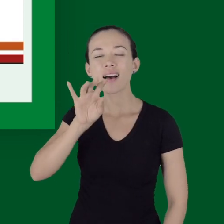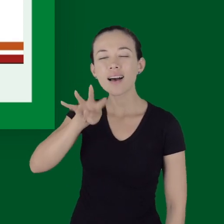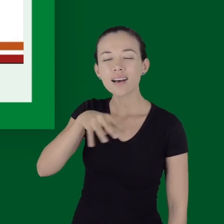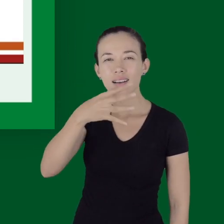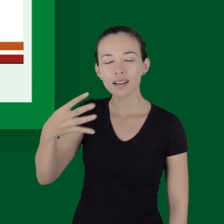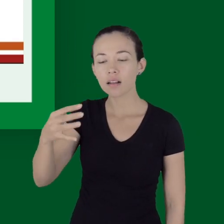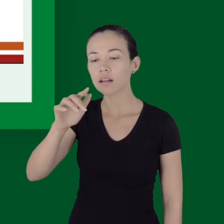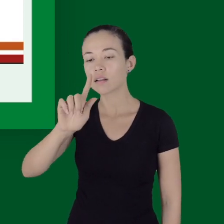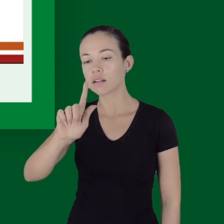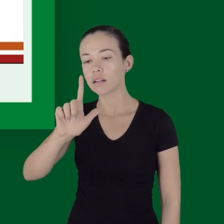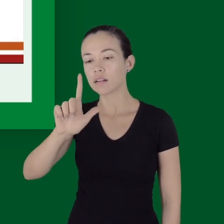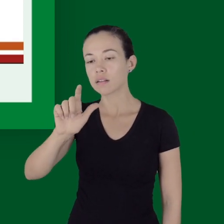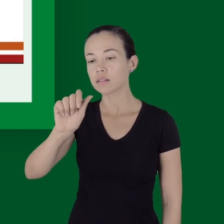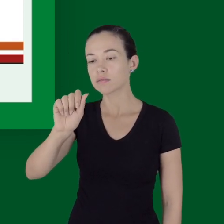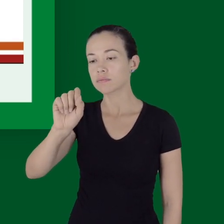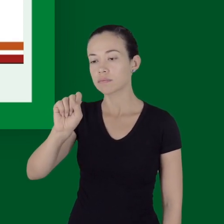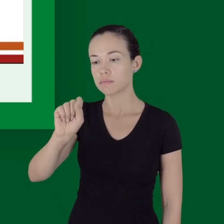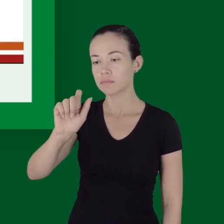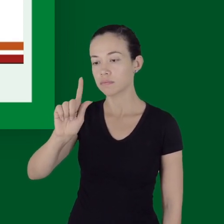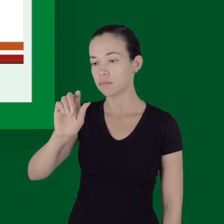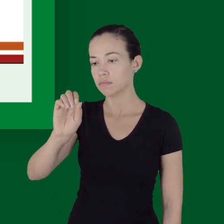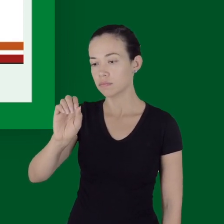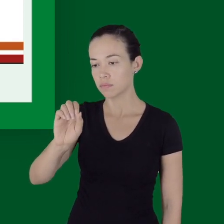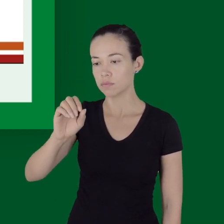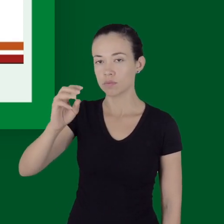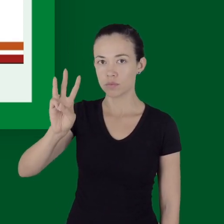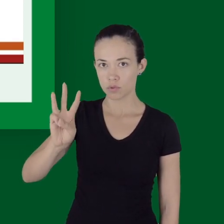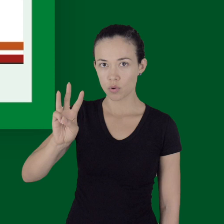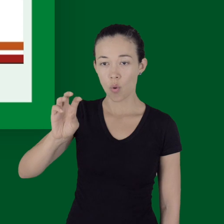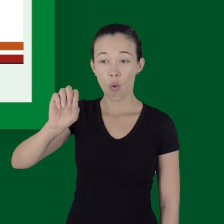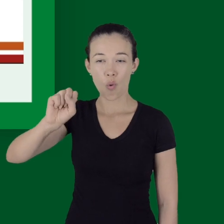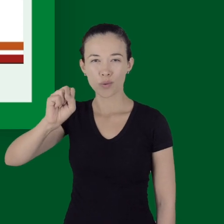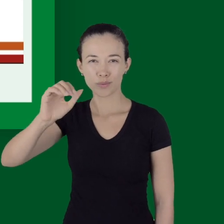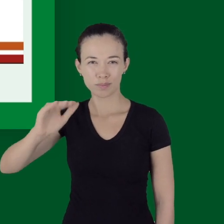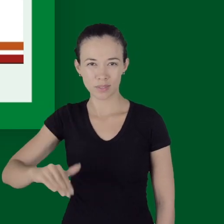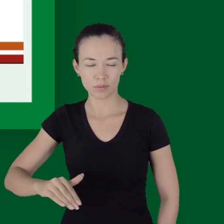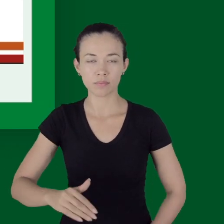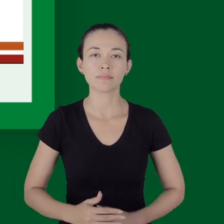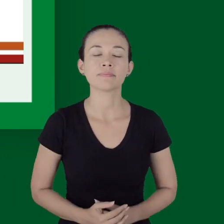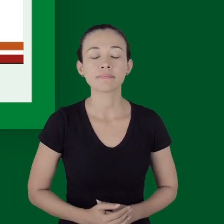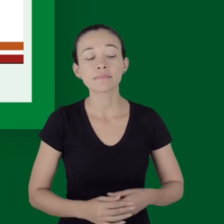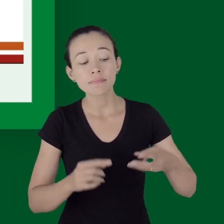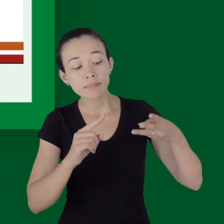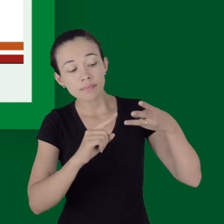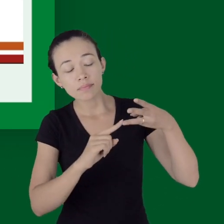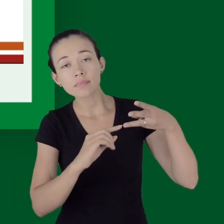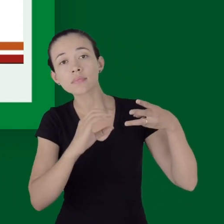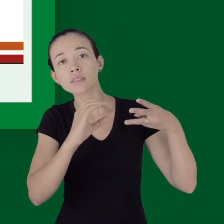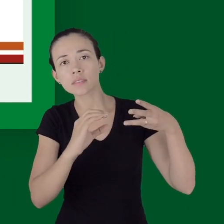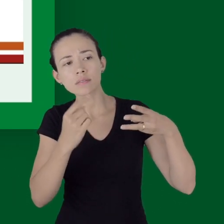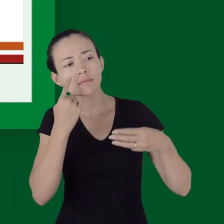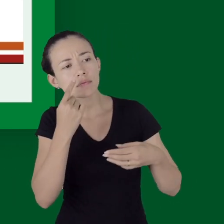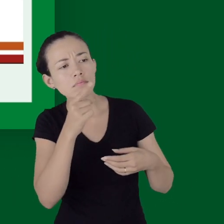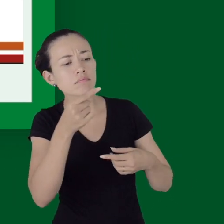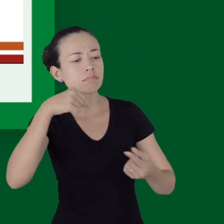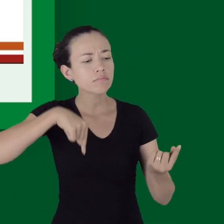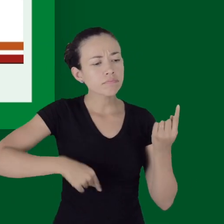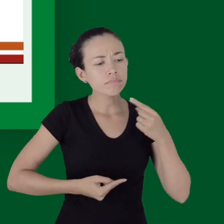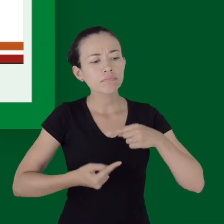No C, a gente vai fazer algumas avaliações da perfusão da circulação. Então, a gente avalia